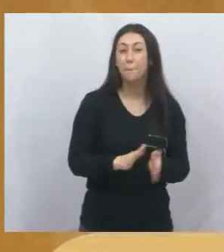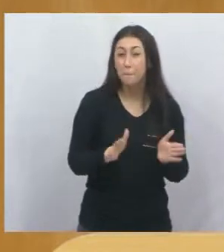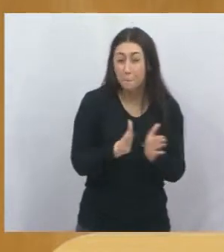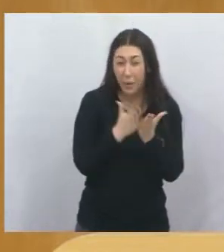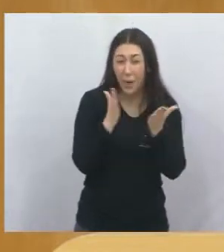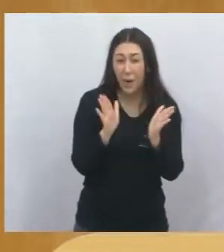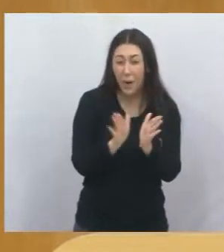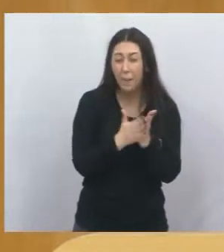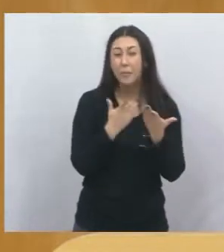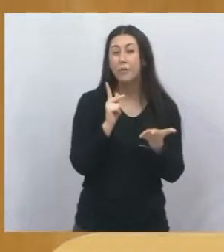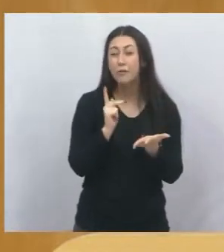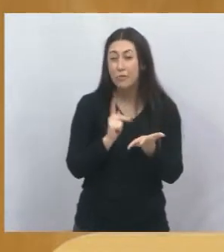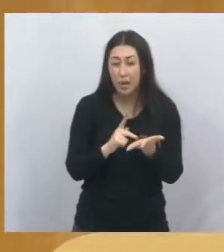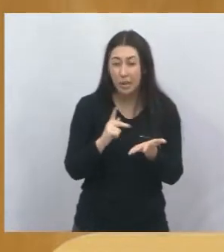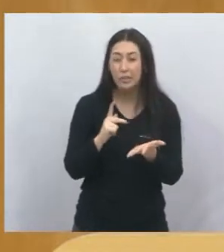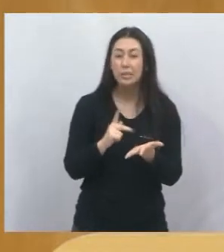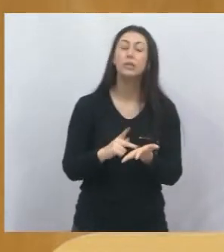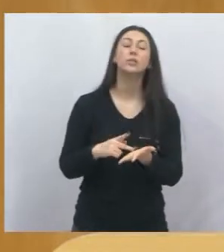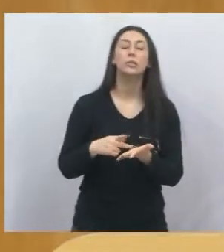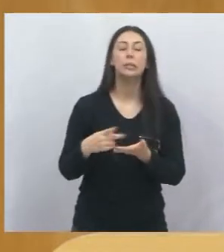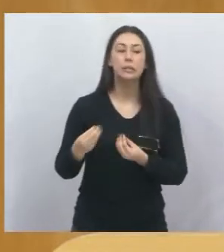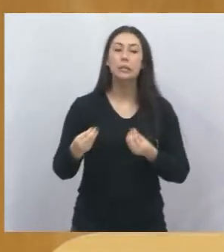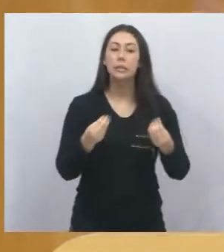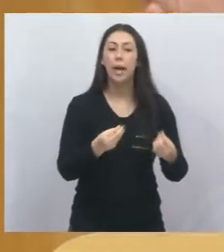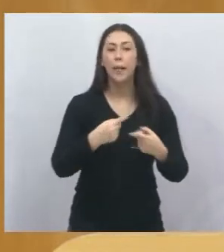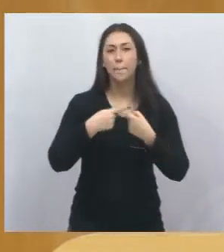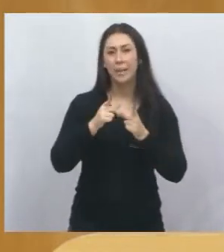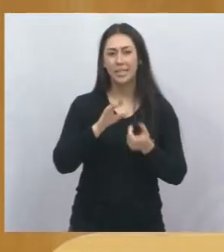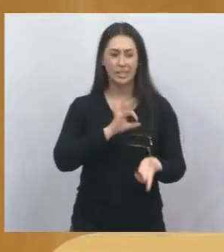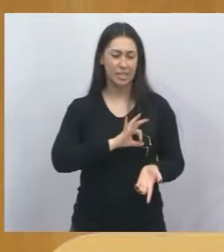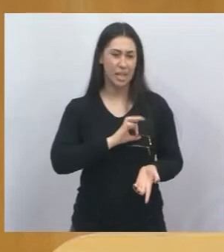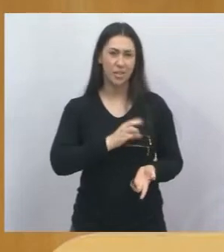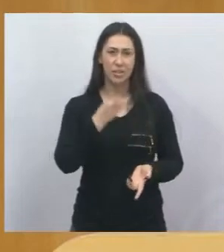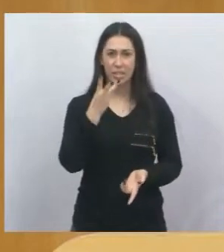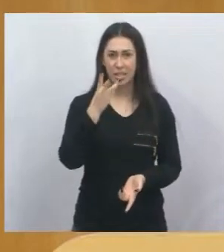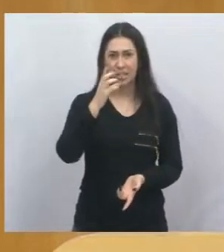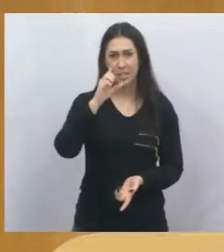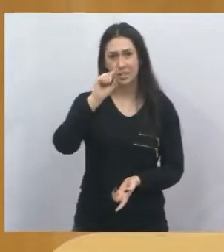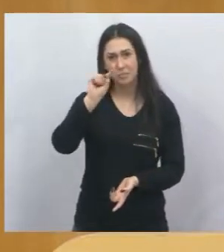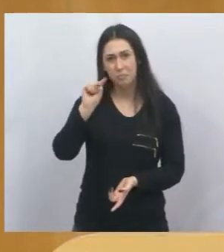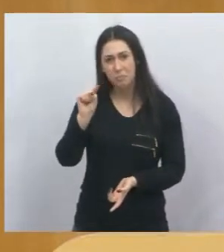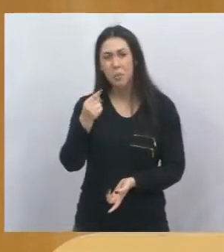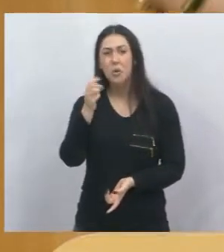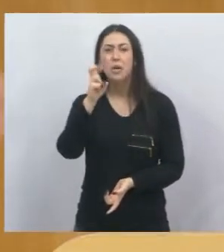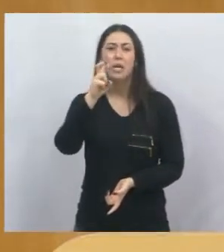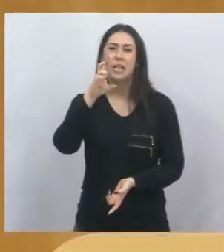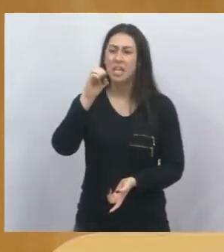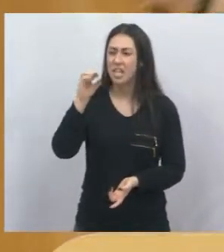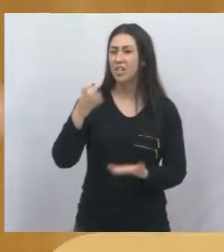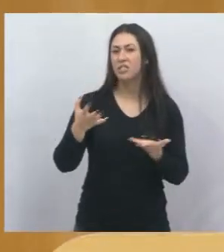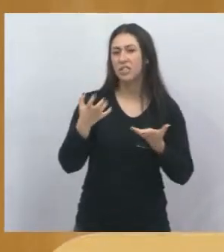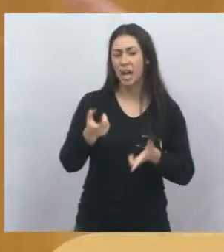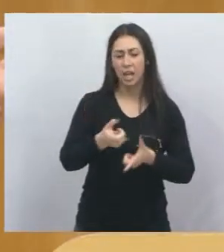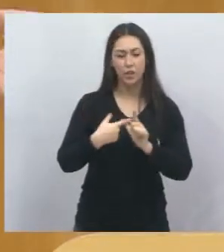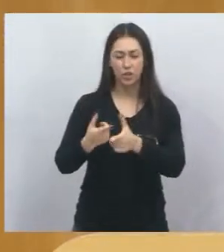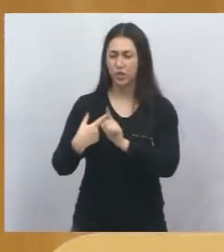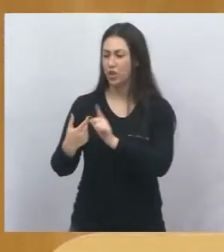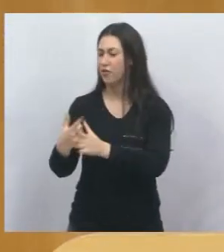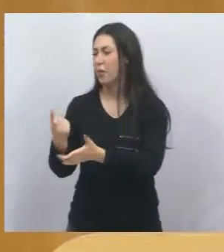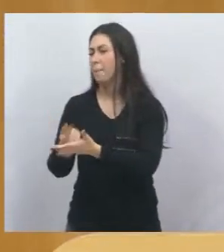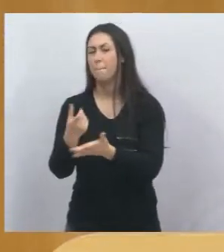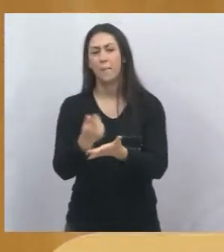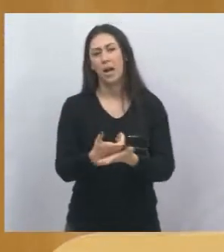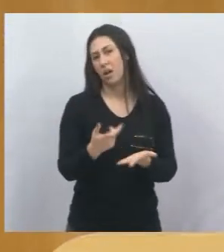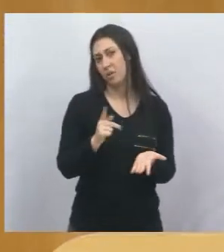que recebe essa alimentação. Agora, o cidadão que ganha acima de R$ 3.500 e aí quer pagar as contas dos filhos, dos netos, realmente o salário